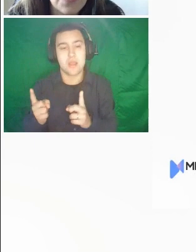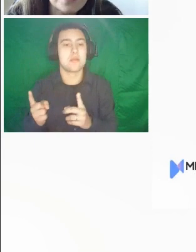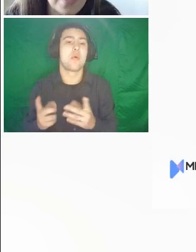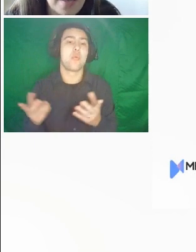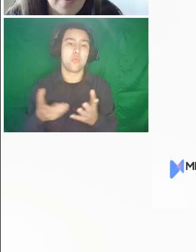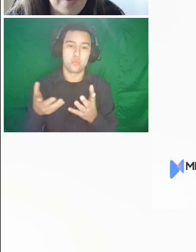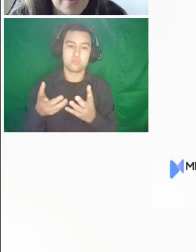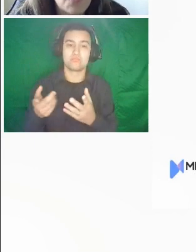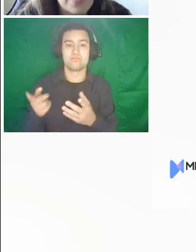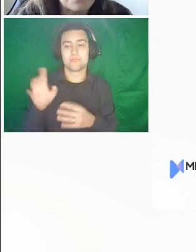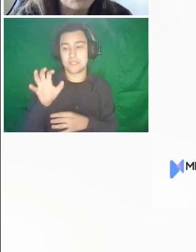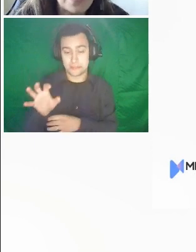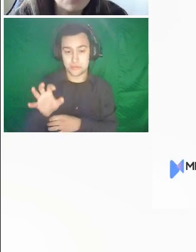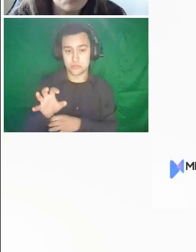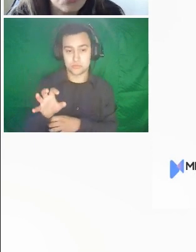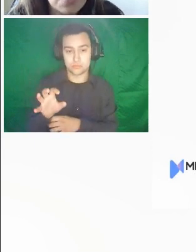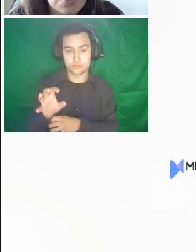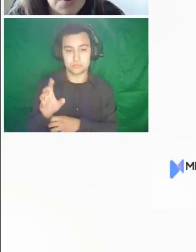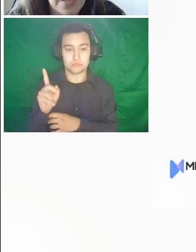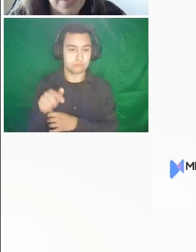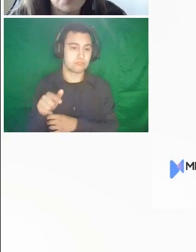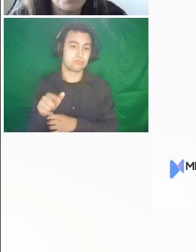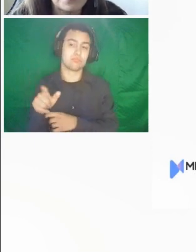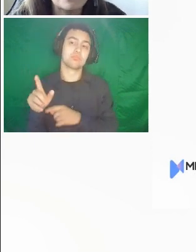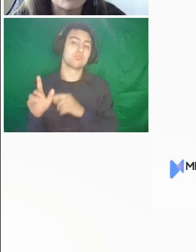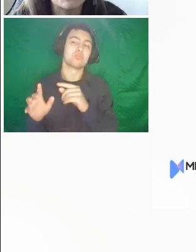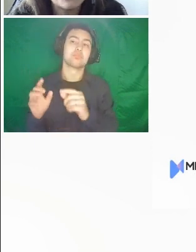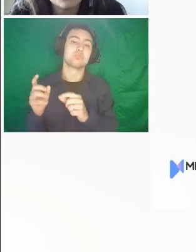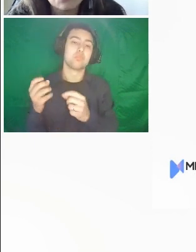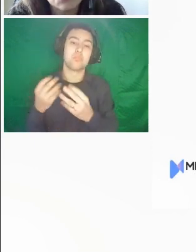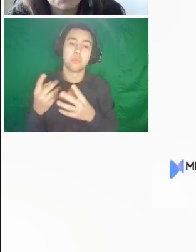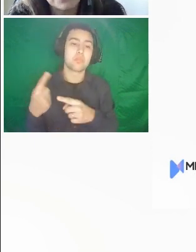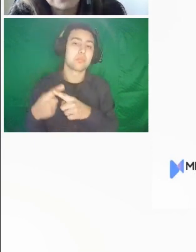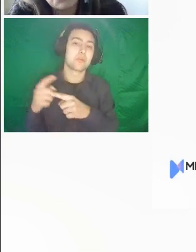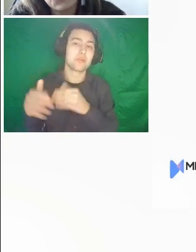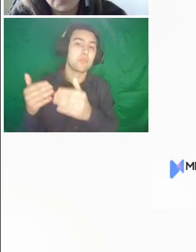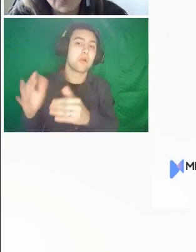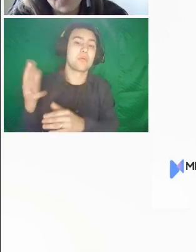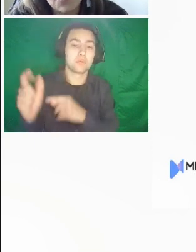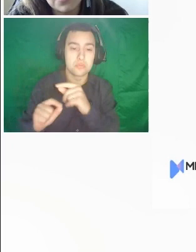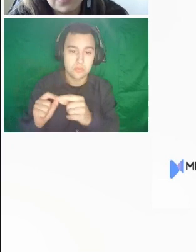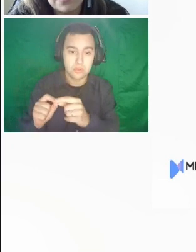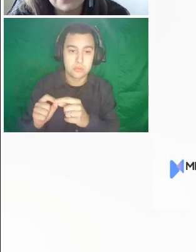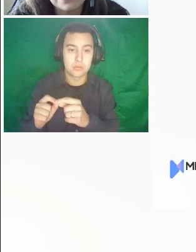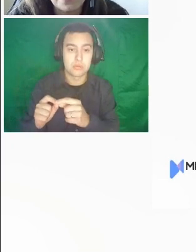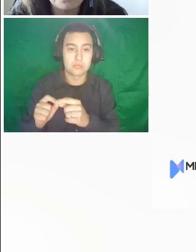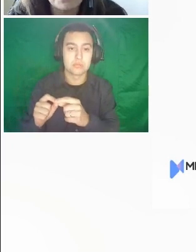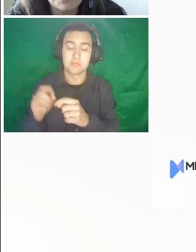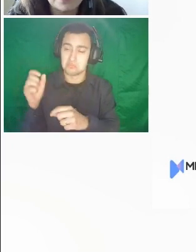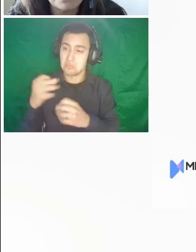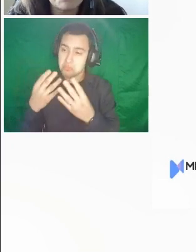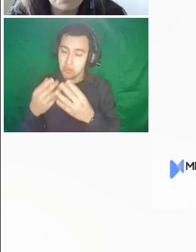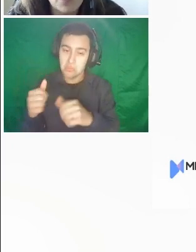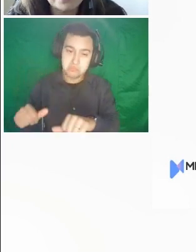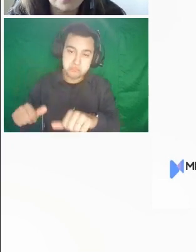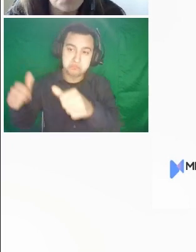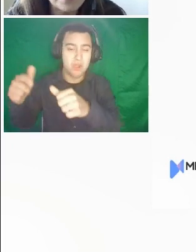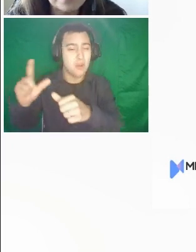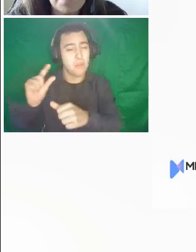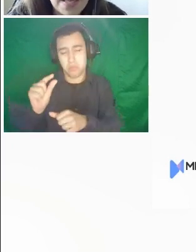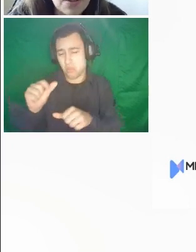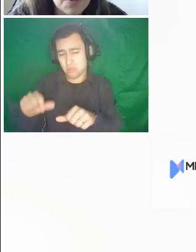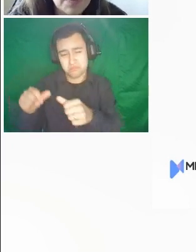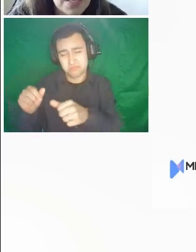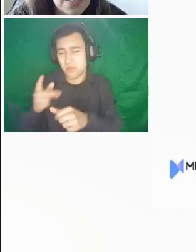isso vai ser eh o efeito disso né o benefício disso vai ser muito pouco vai ser e quase